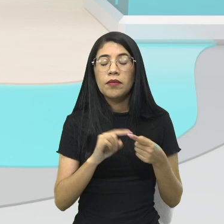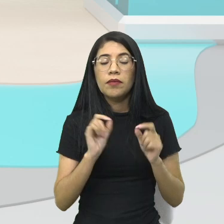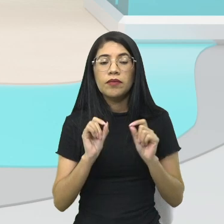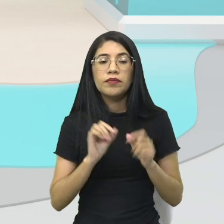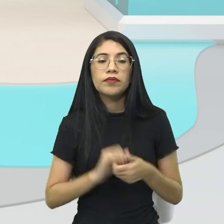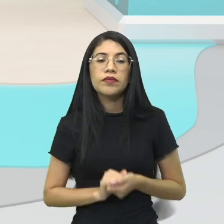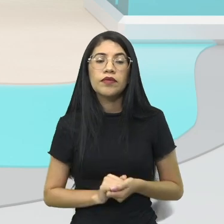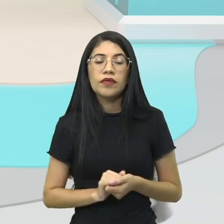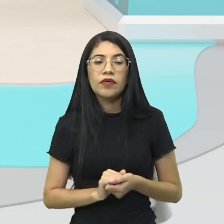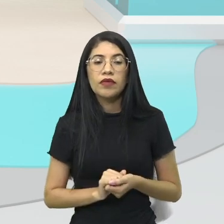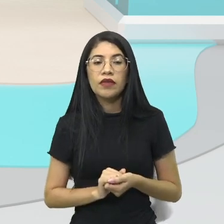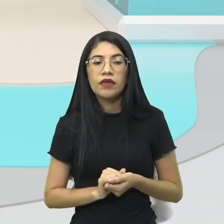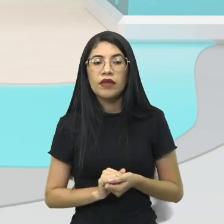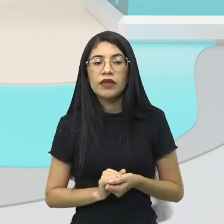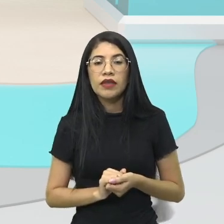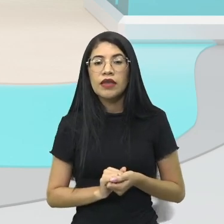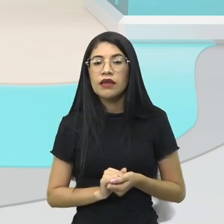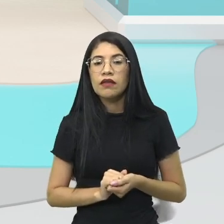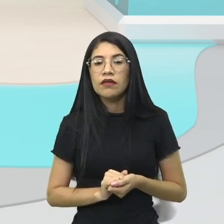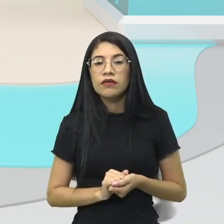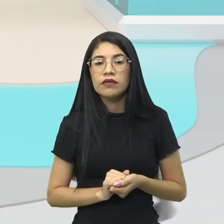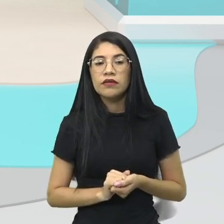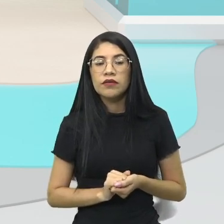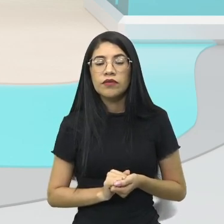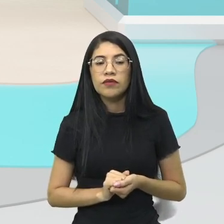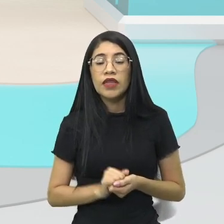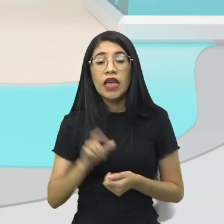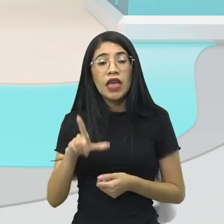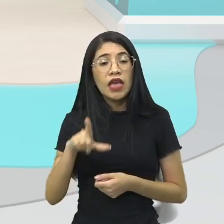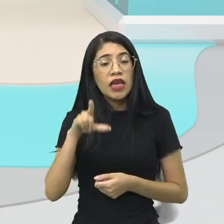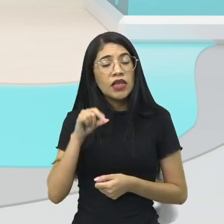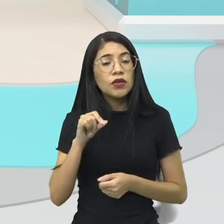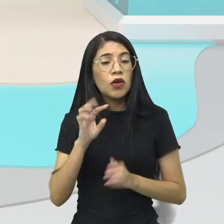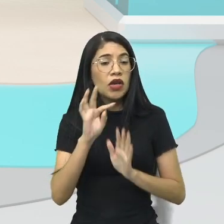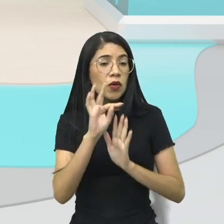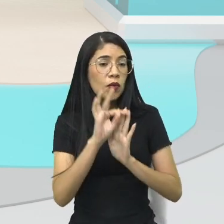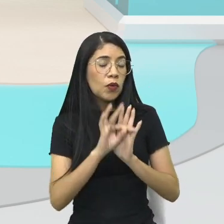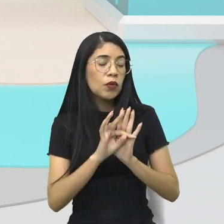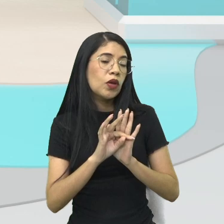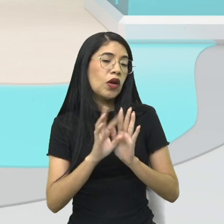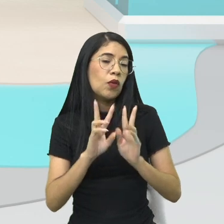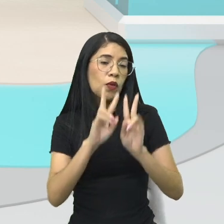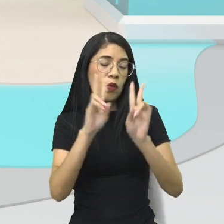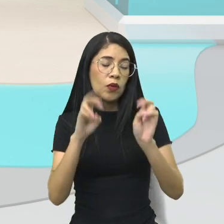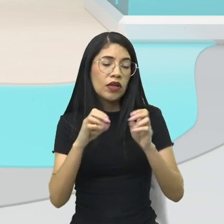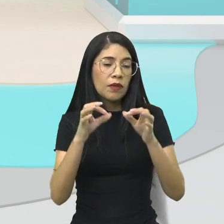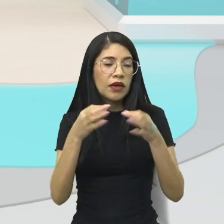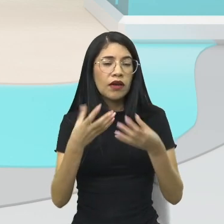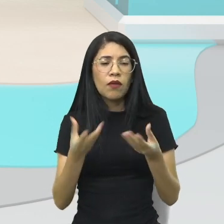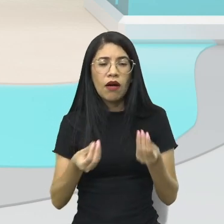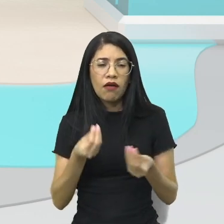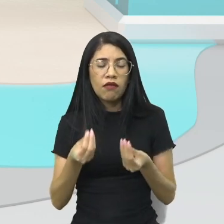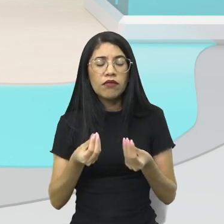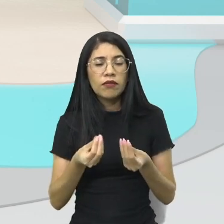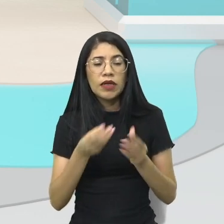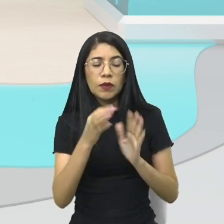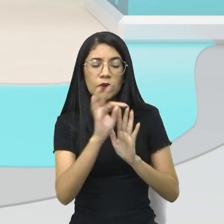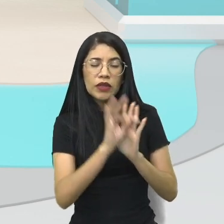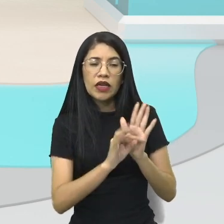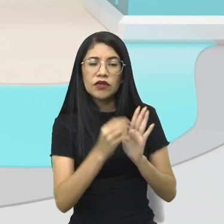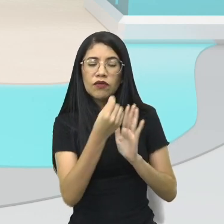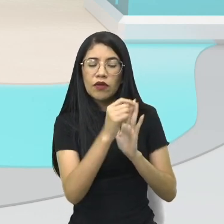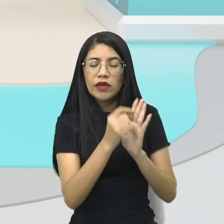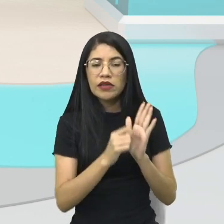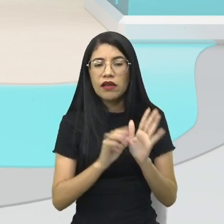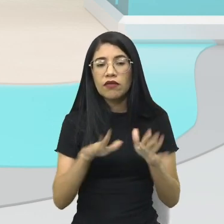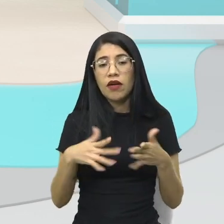fazer é observar, na verdade, definir o objeto a ser resenhado. Que objeto, né? Qual é o objeto que eu vou